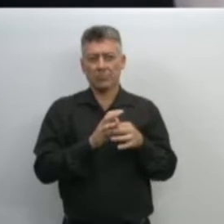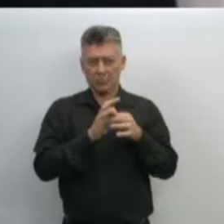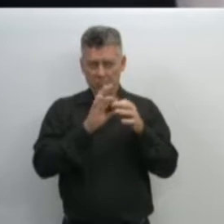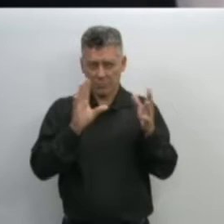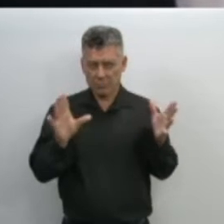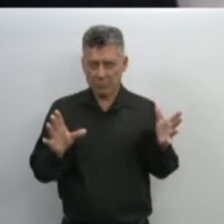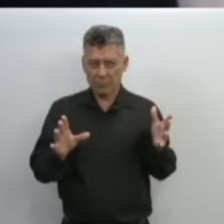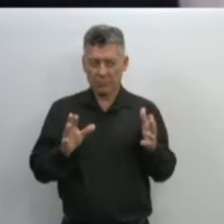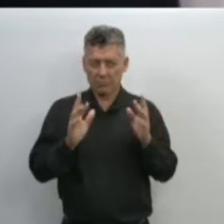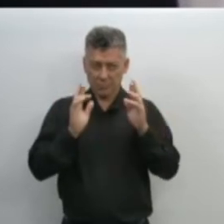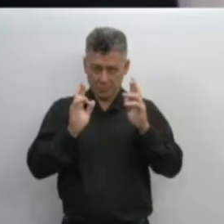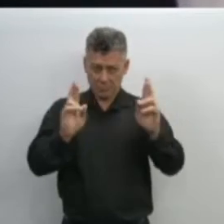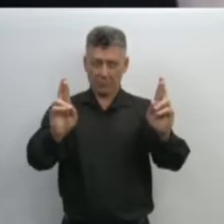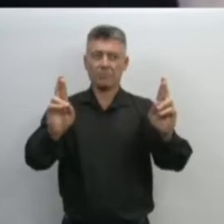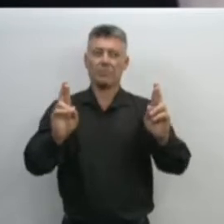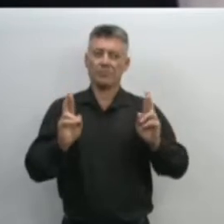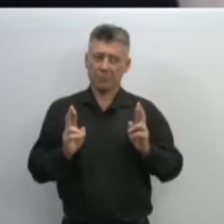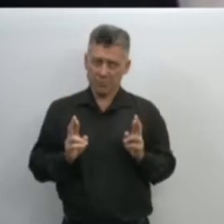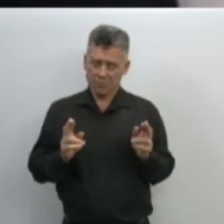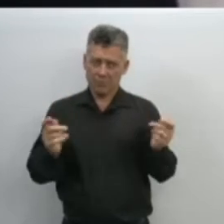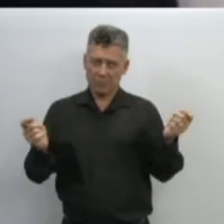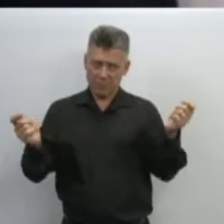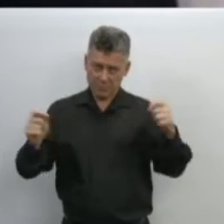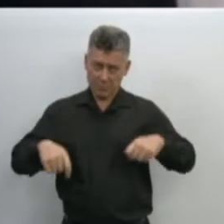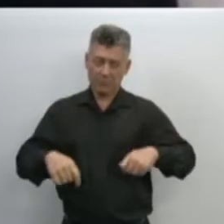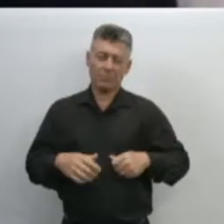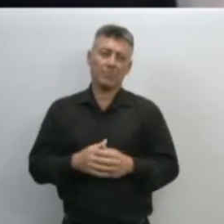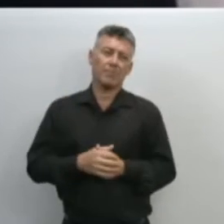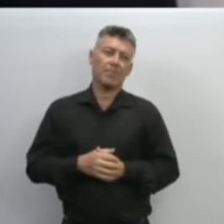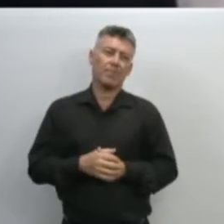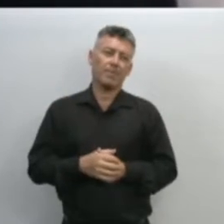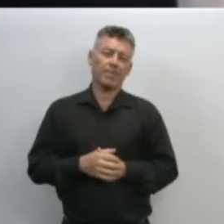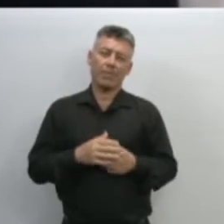propõe algum respeito entre os poderes. Eu